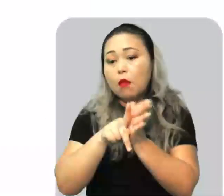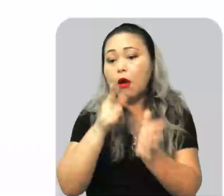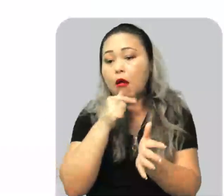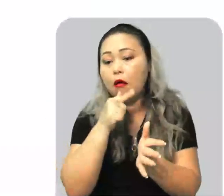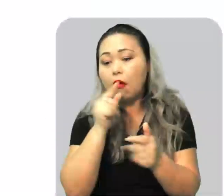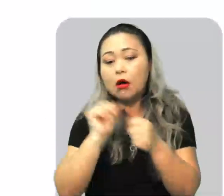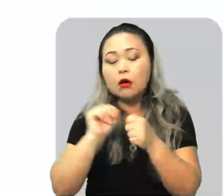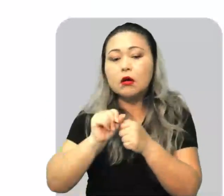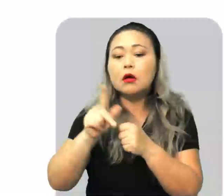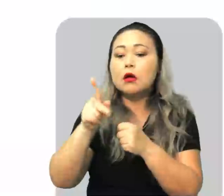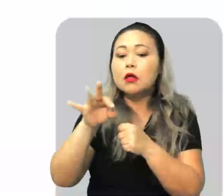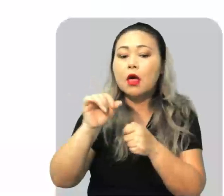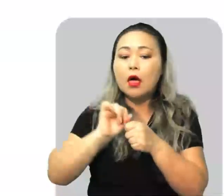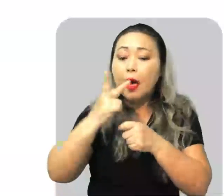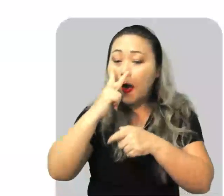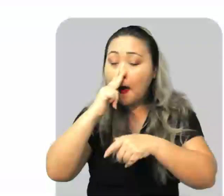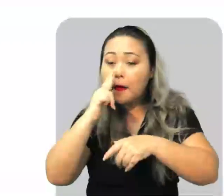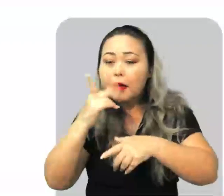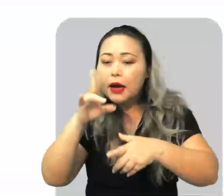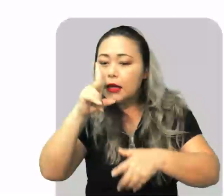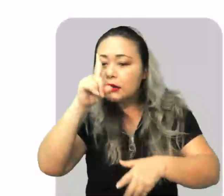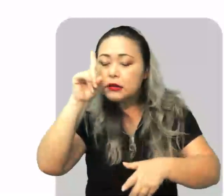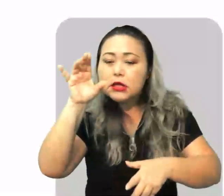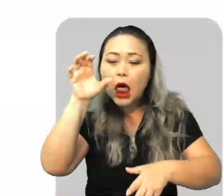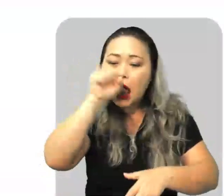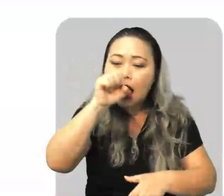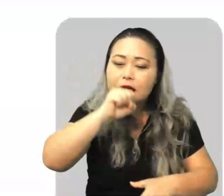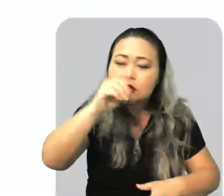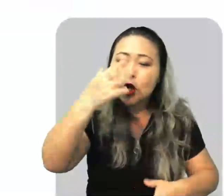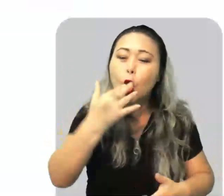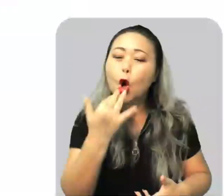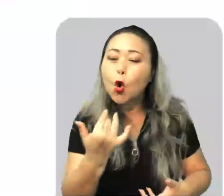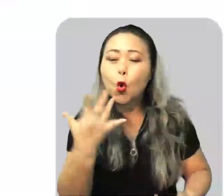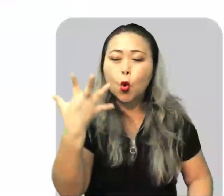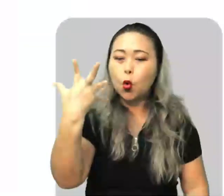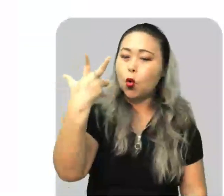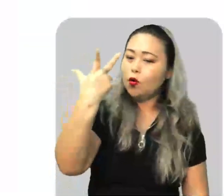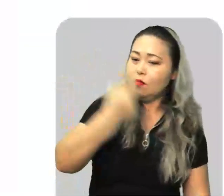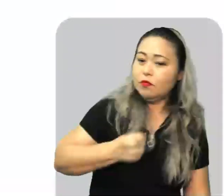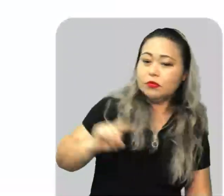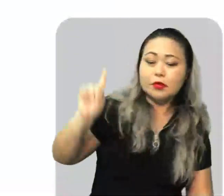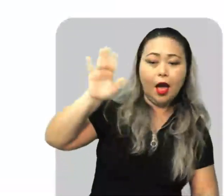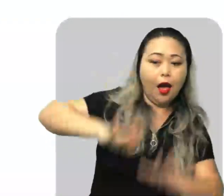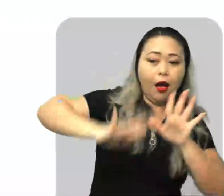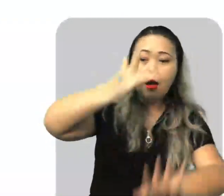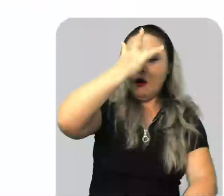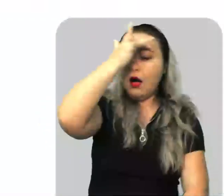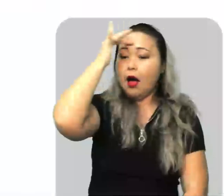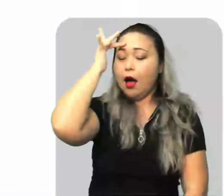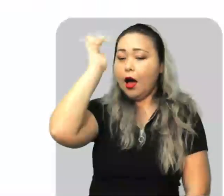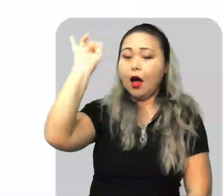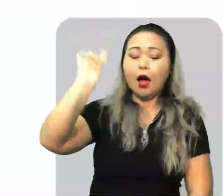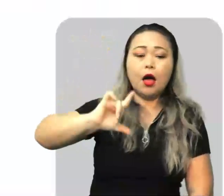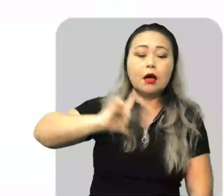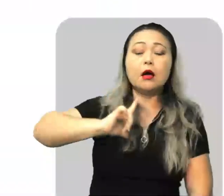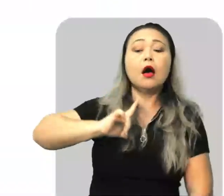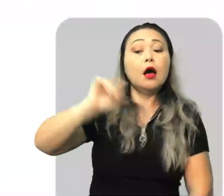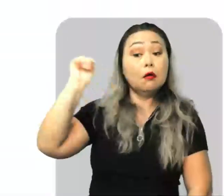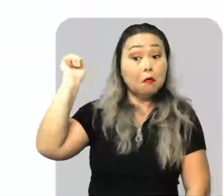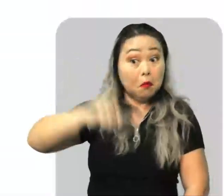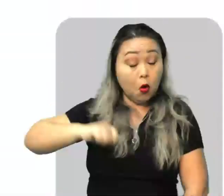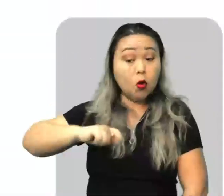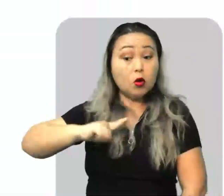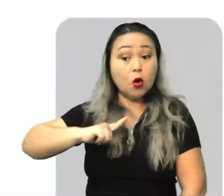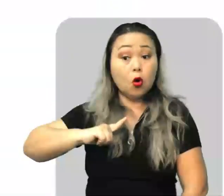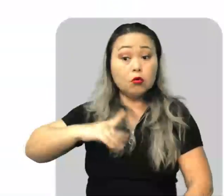tá? Mas só que elas têm esse aspecto alaranjado aí, tá? Muito bonito. Umas pessoas têm licença para